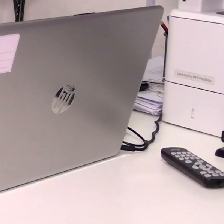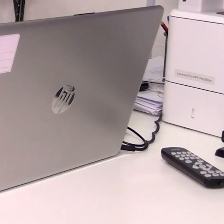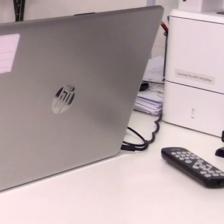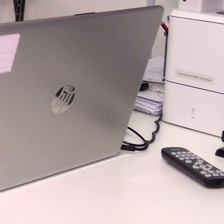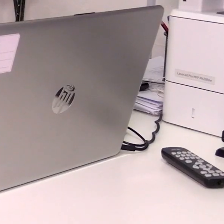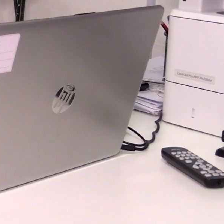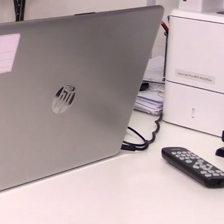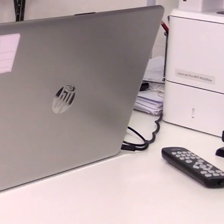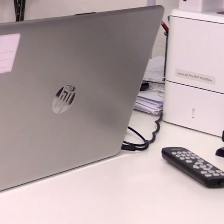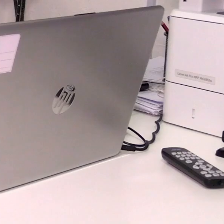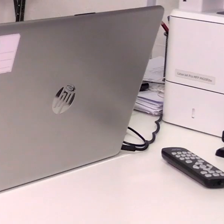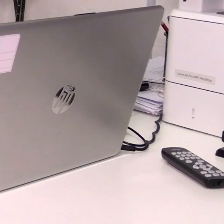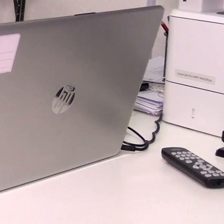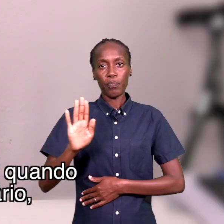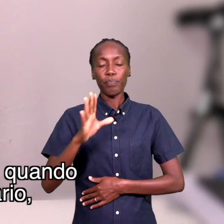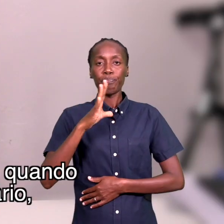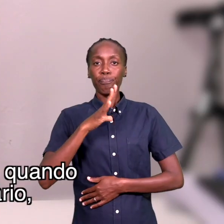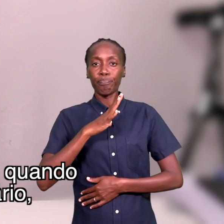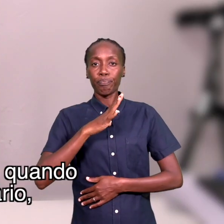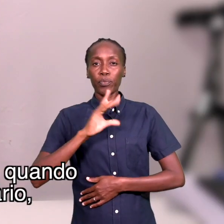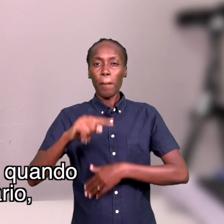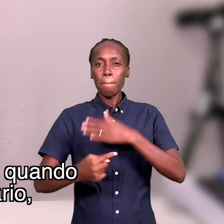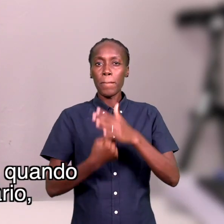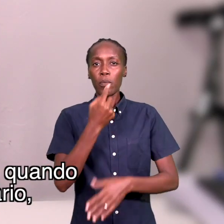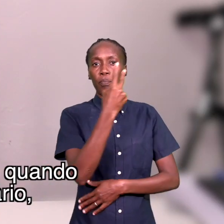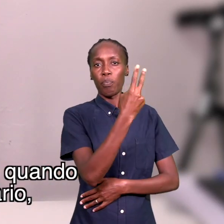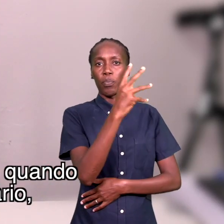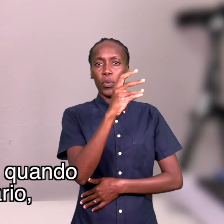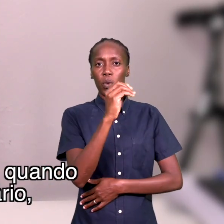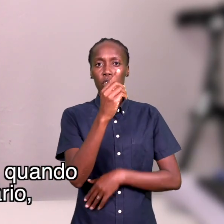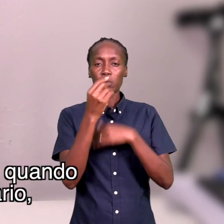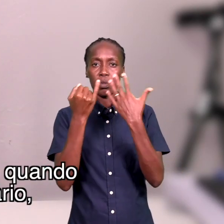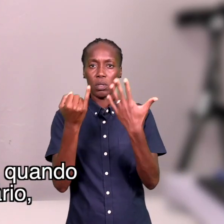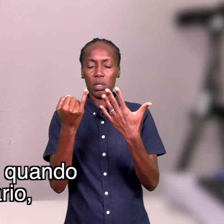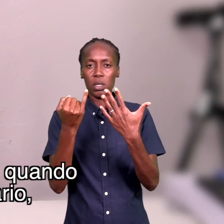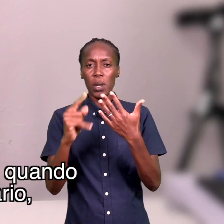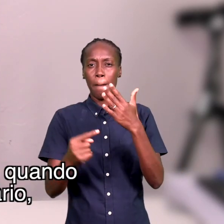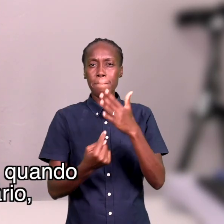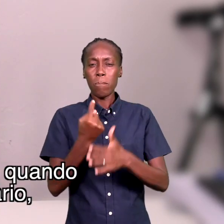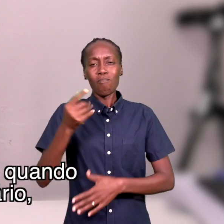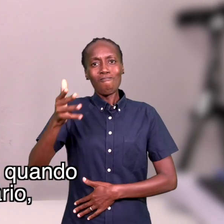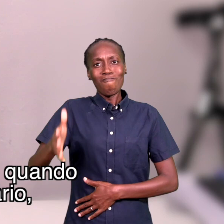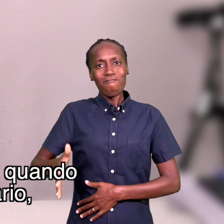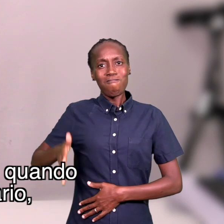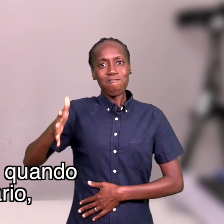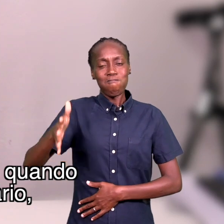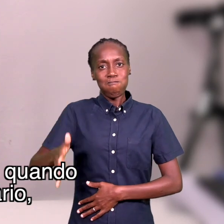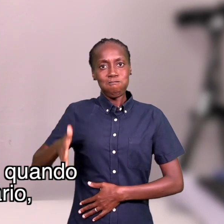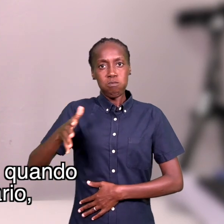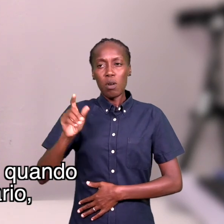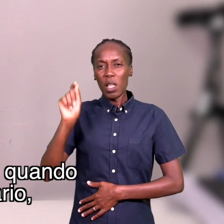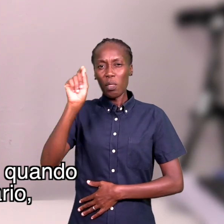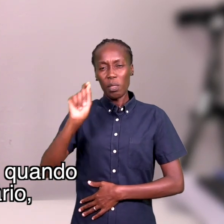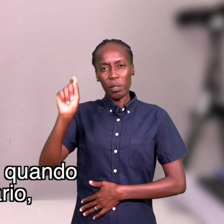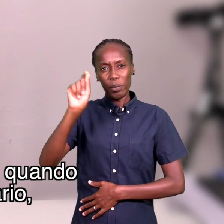Eu queria a minha deficiência em 2016, quando sofri um